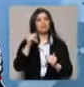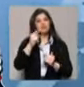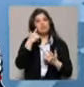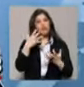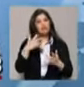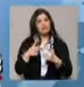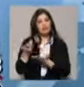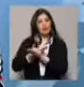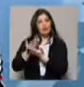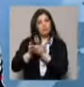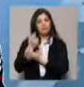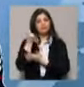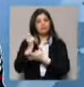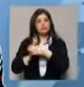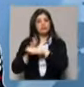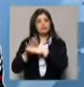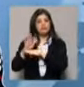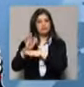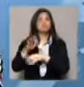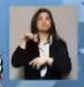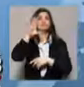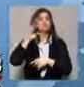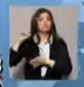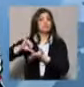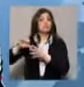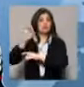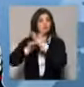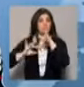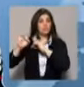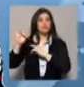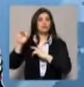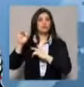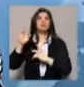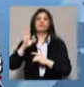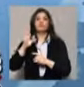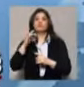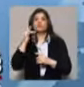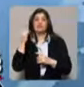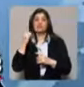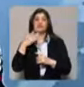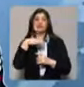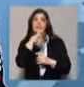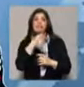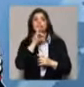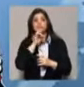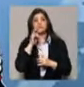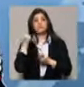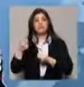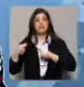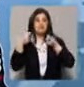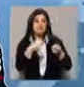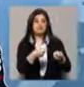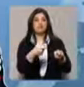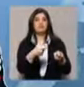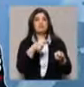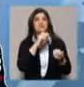e o banco central Europeu também já deu a entender que injetará muito dinheiro num sistema bancário dando alguma folga para aquilo que